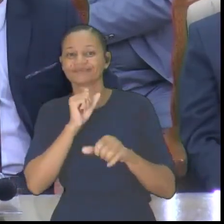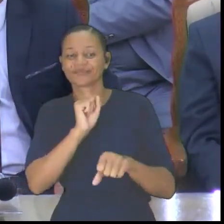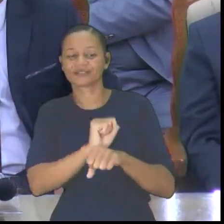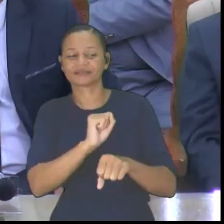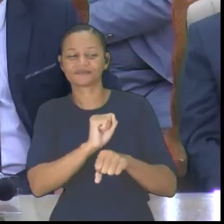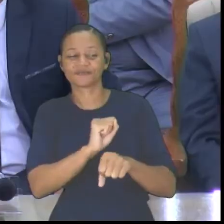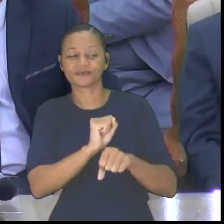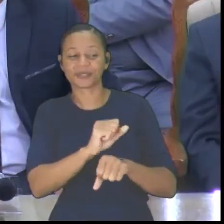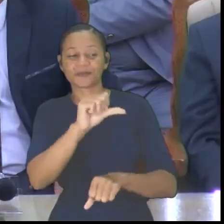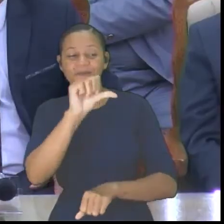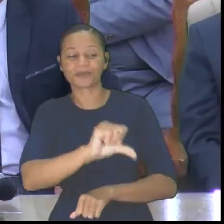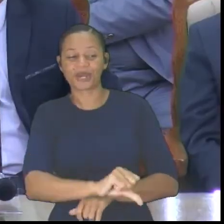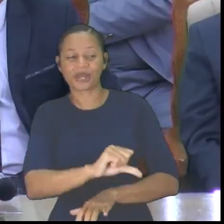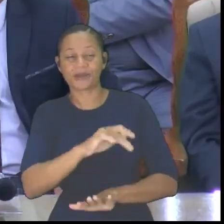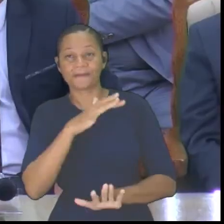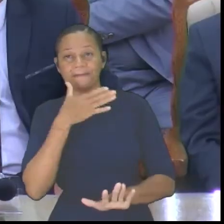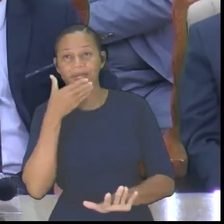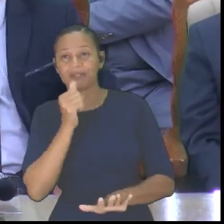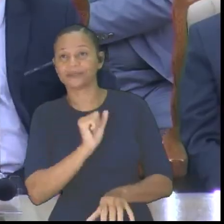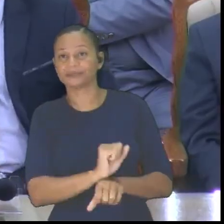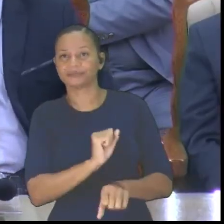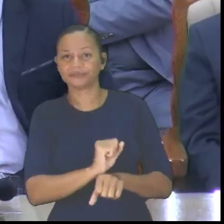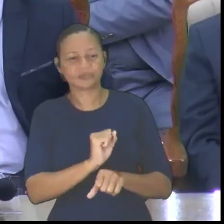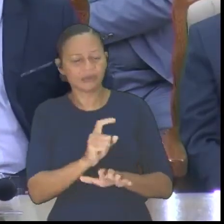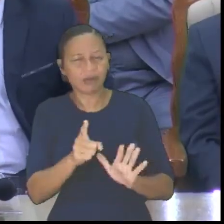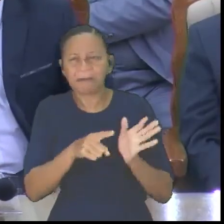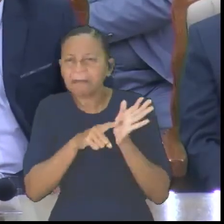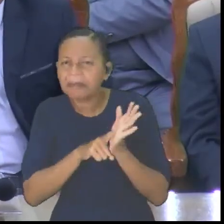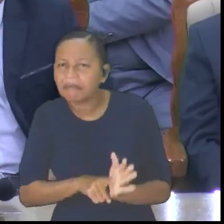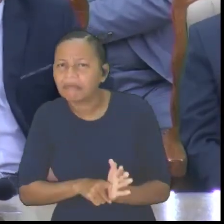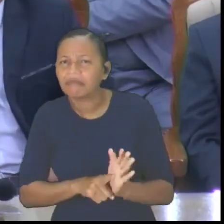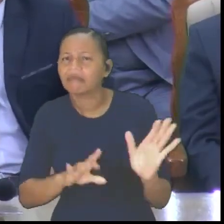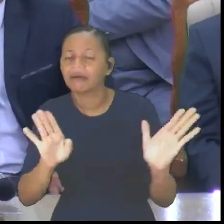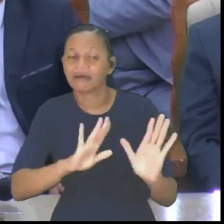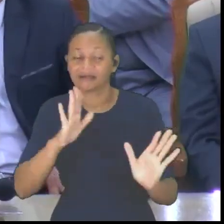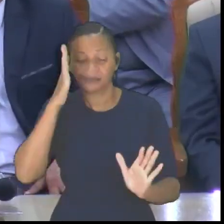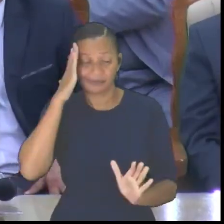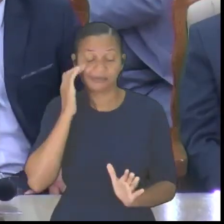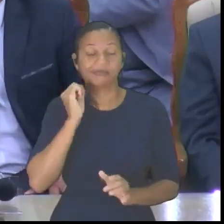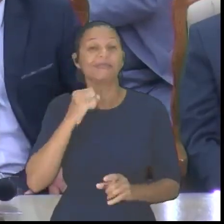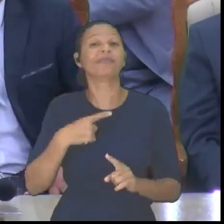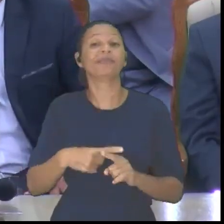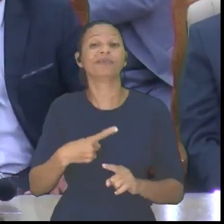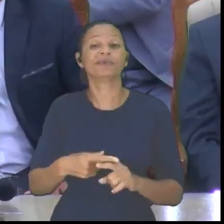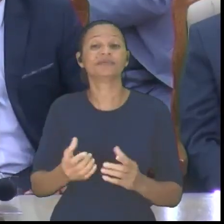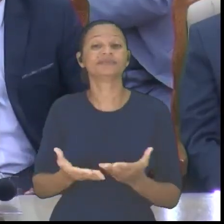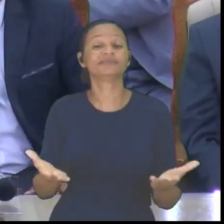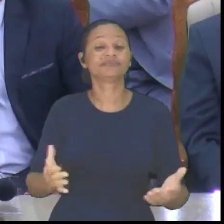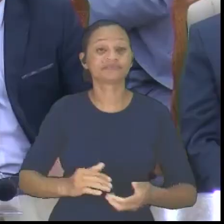pior. E isso não é pessimismo, é sabedoria. Por quê?